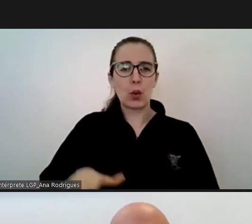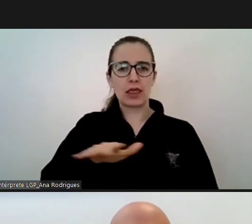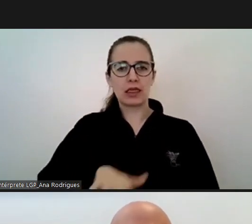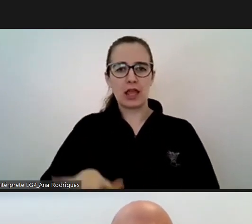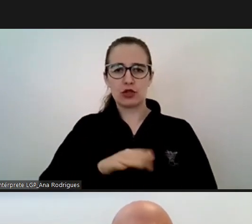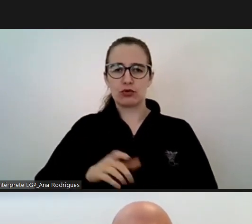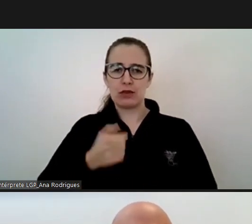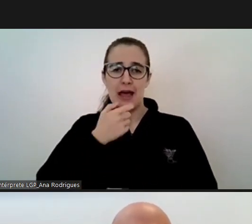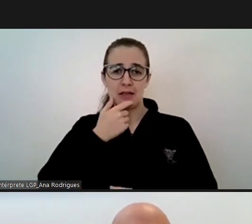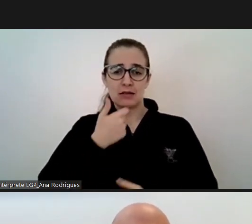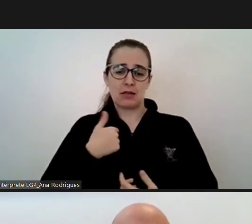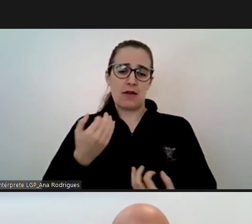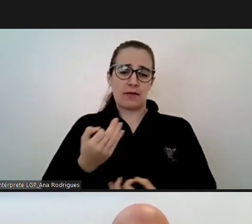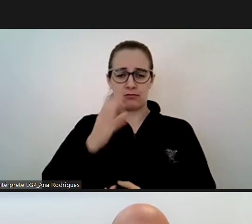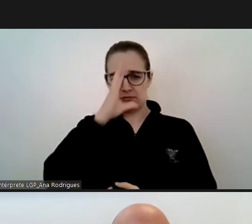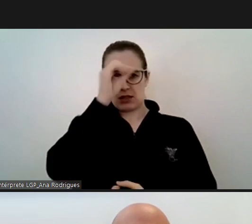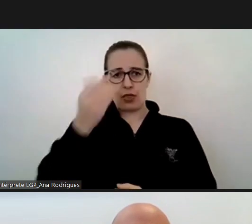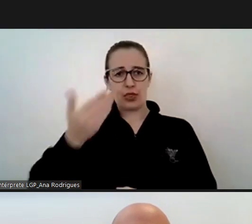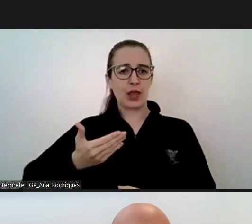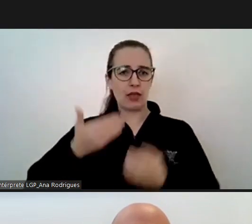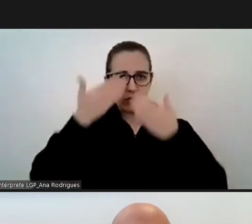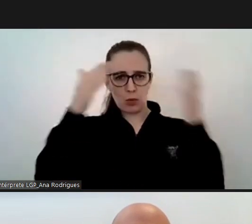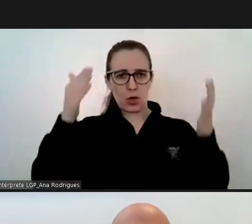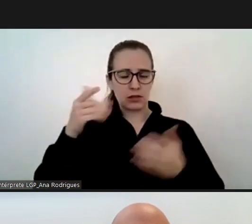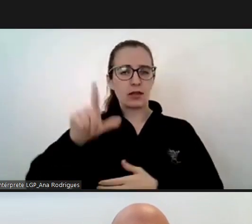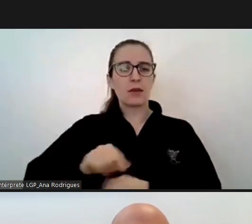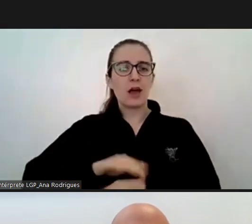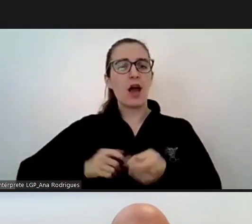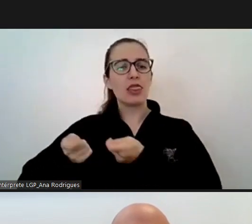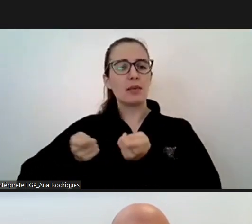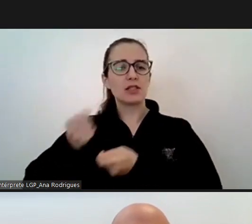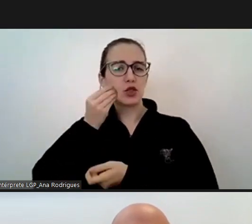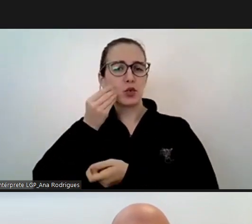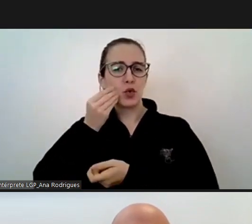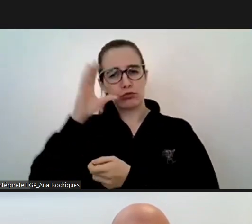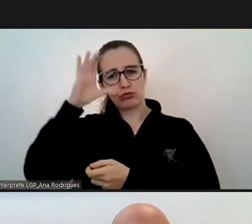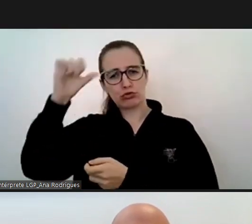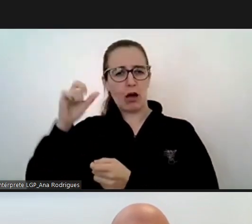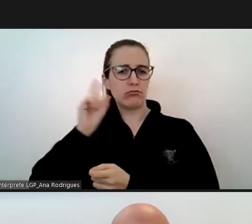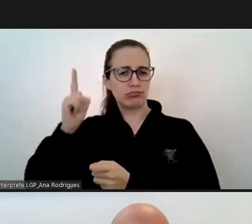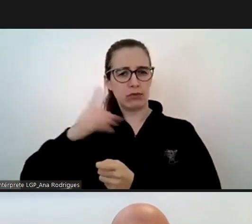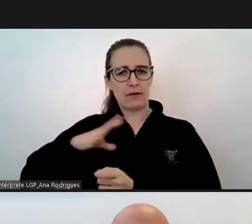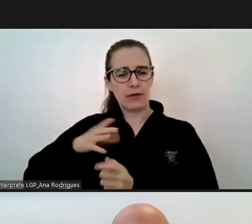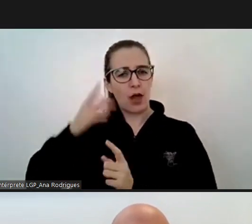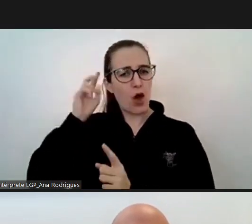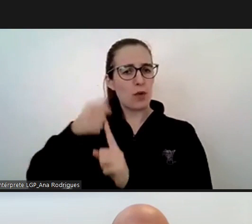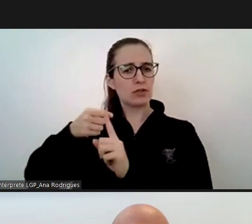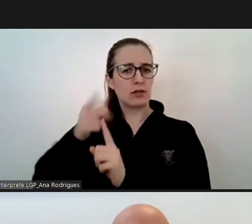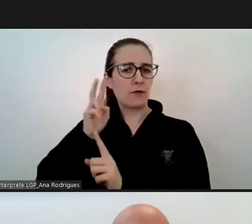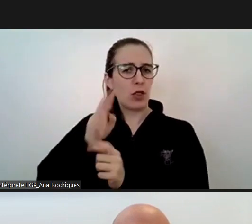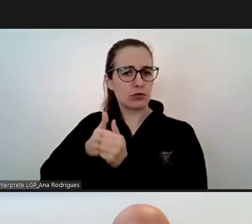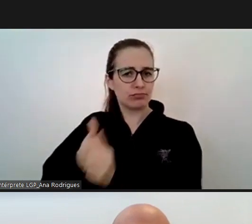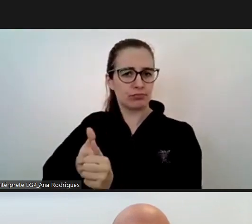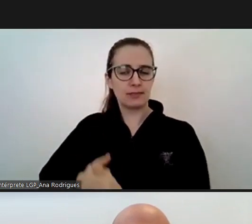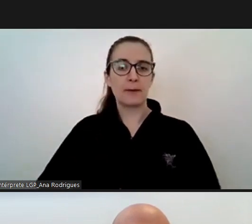Estado de Direito Democrático e de uma administração que concretiza os objetivos deste Estado de Direito Democrático. É que lembremos que a